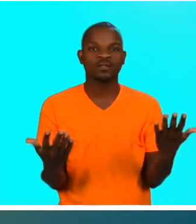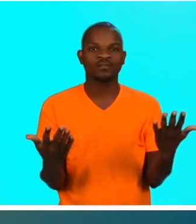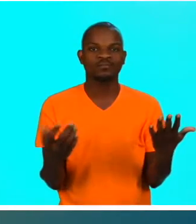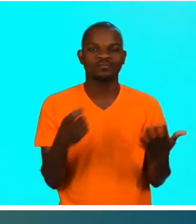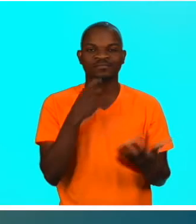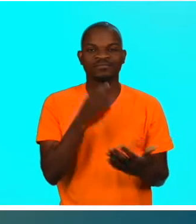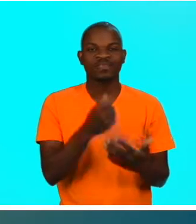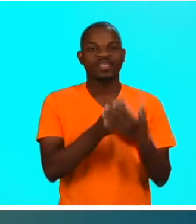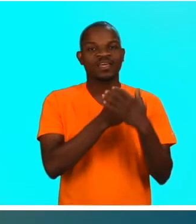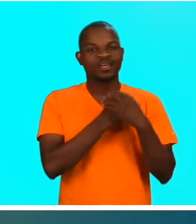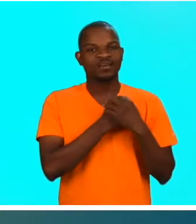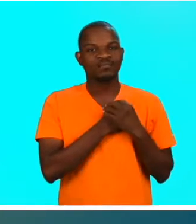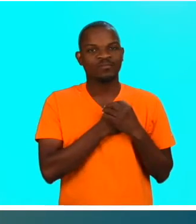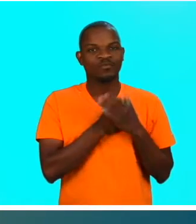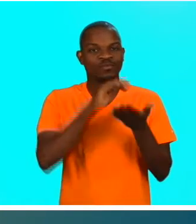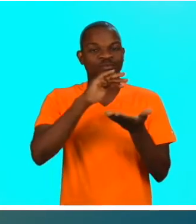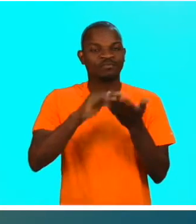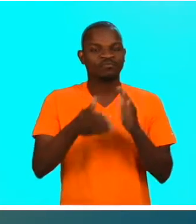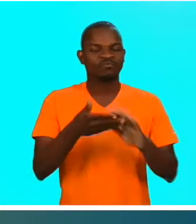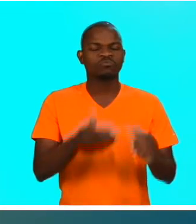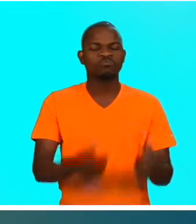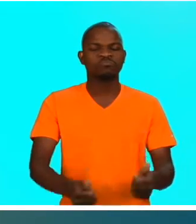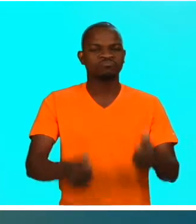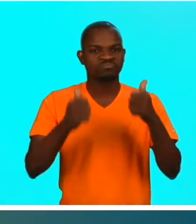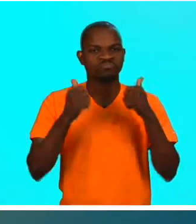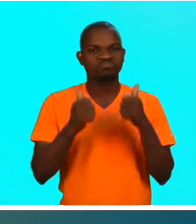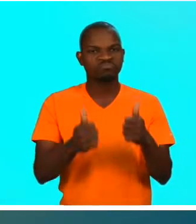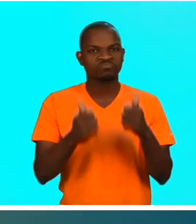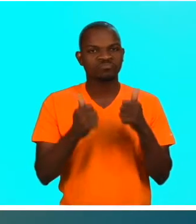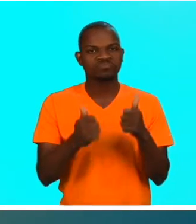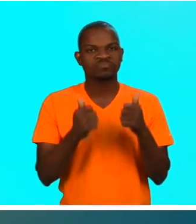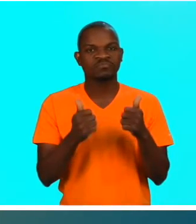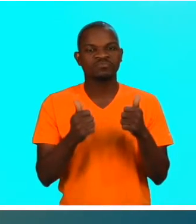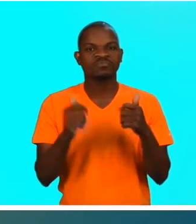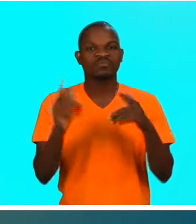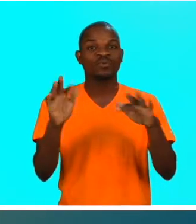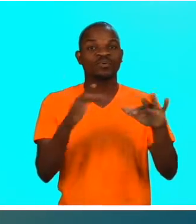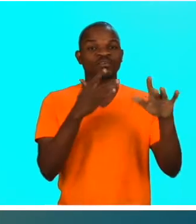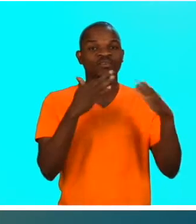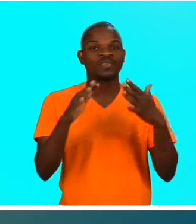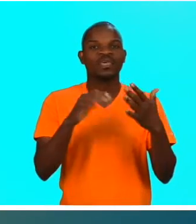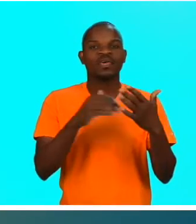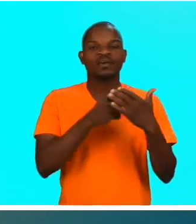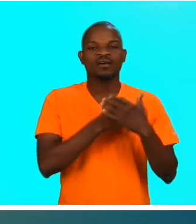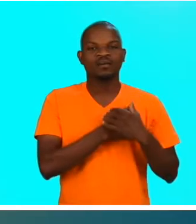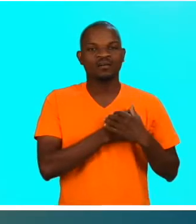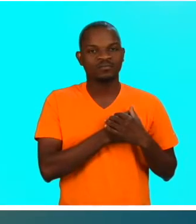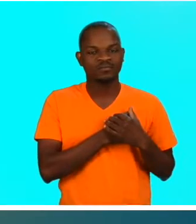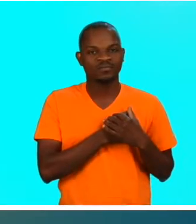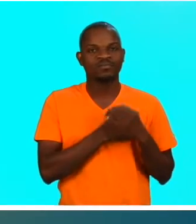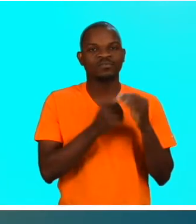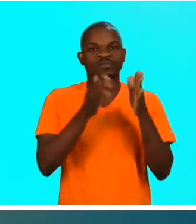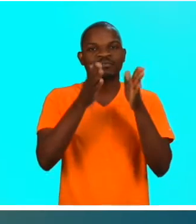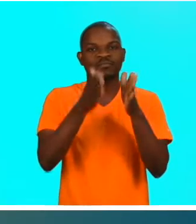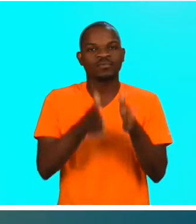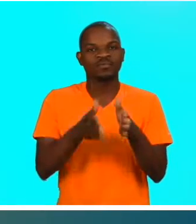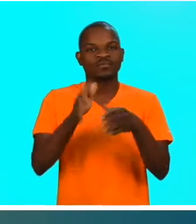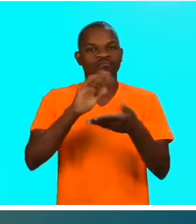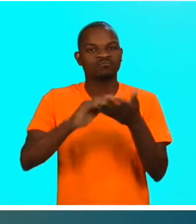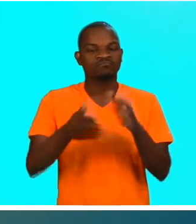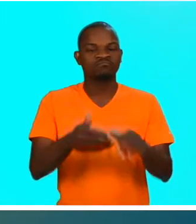O amor das ducadas é maravilhoso! Vamos cantar juntos! amor